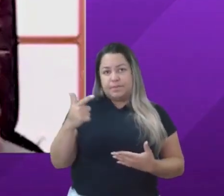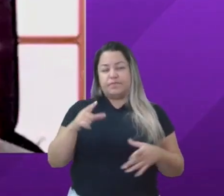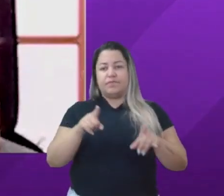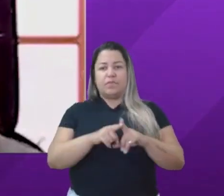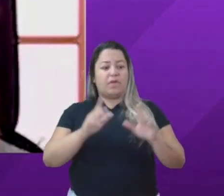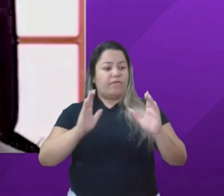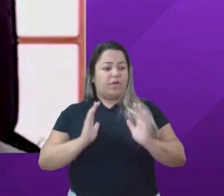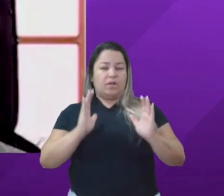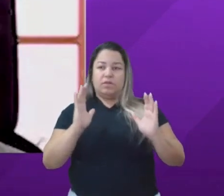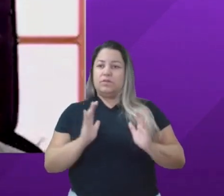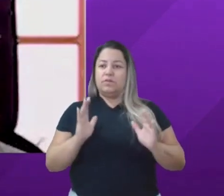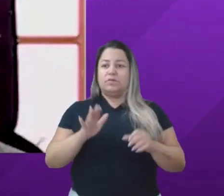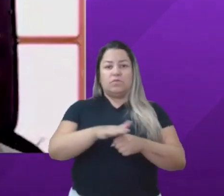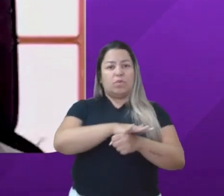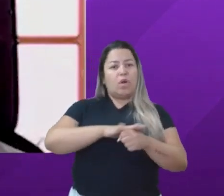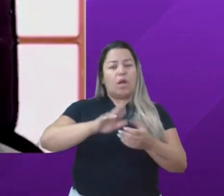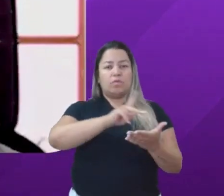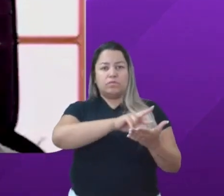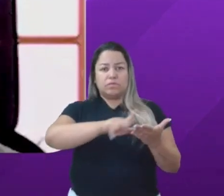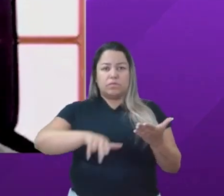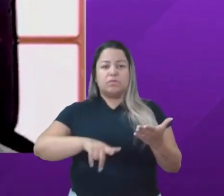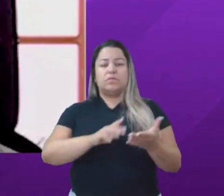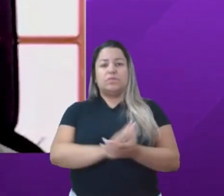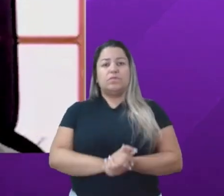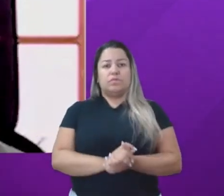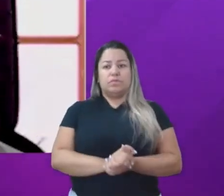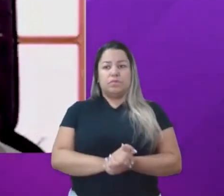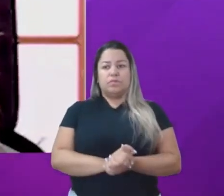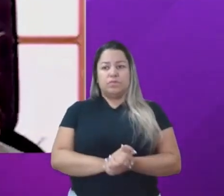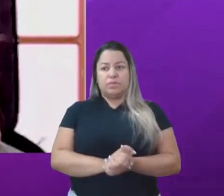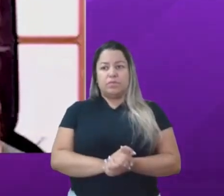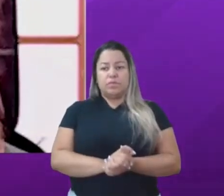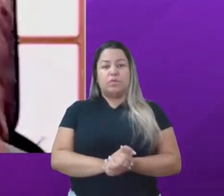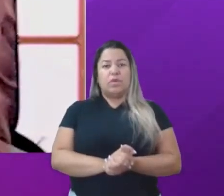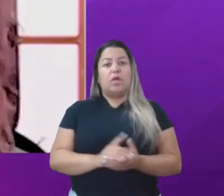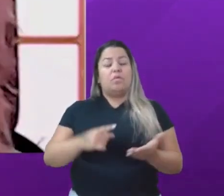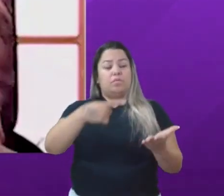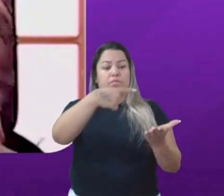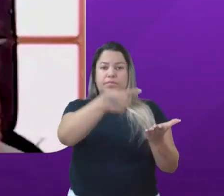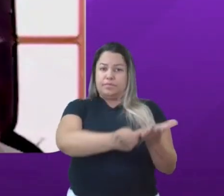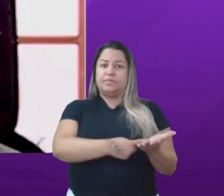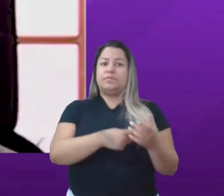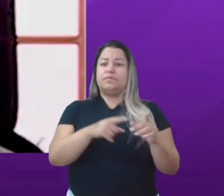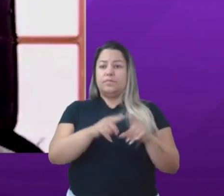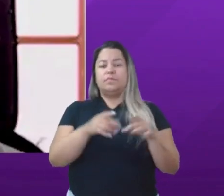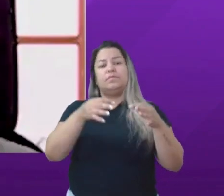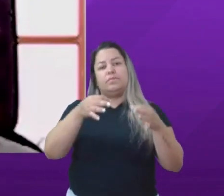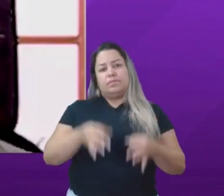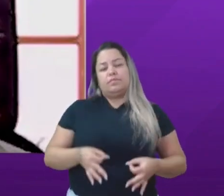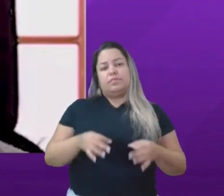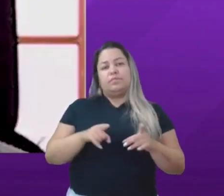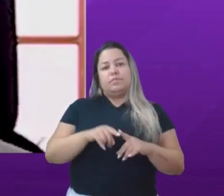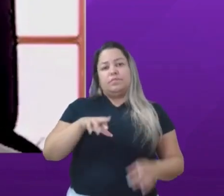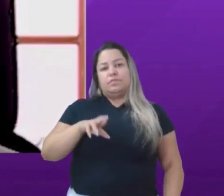terra rica, cheia de biodiversidade e colheitas sustentáveis. Esse é o impacto positivo da reforma agrária